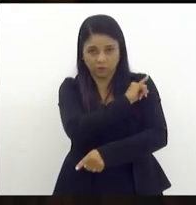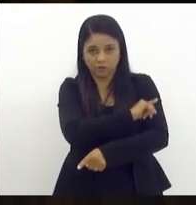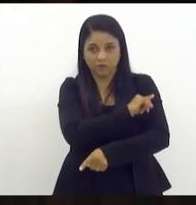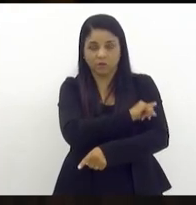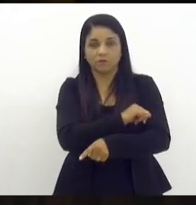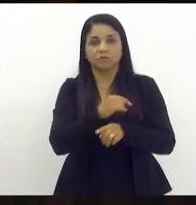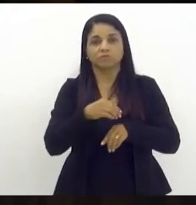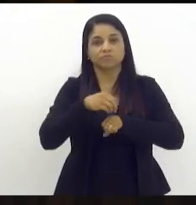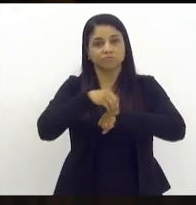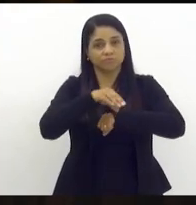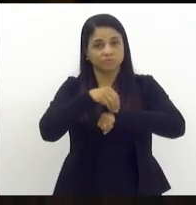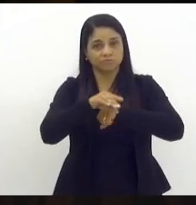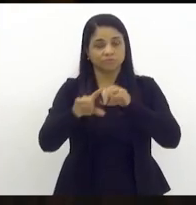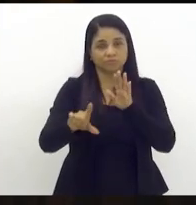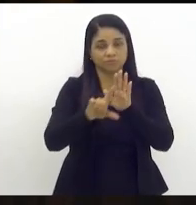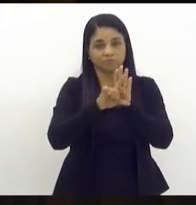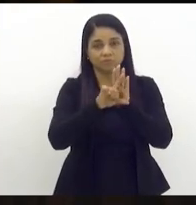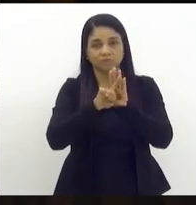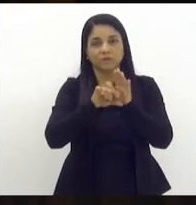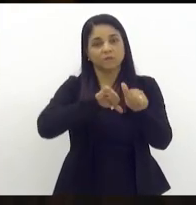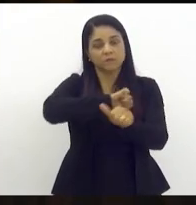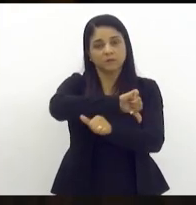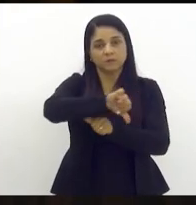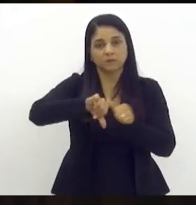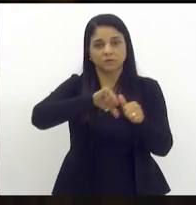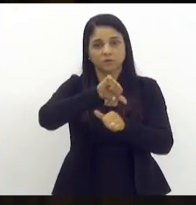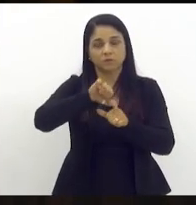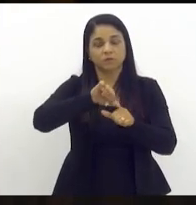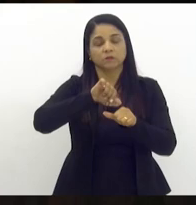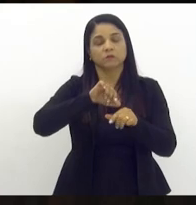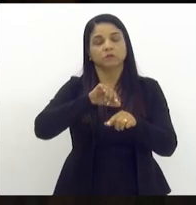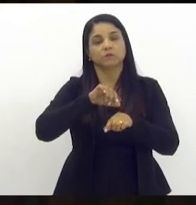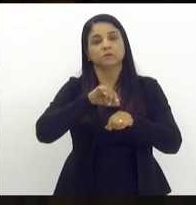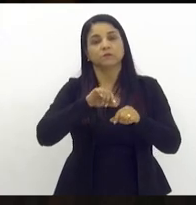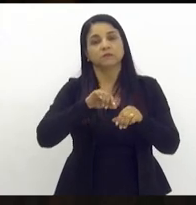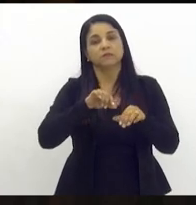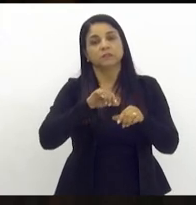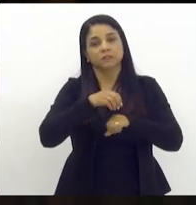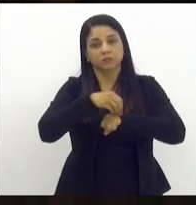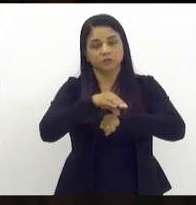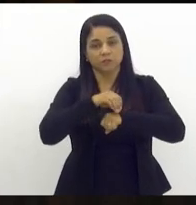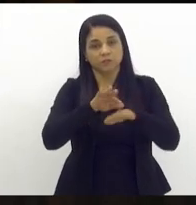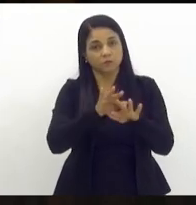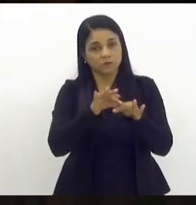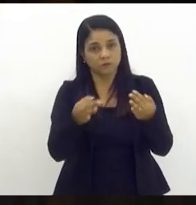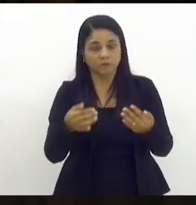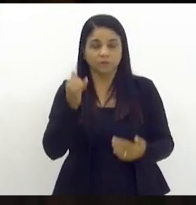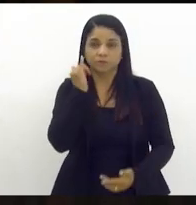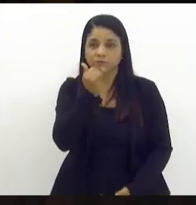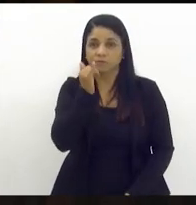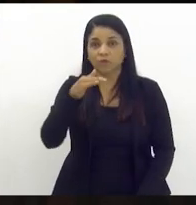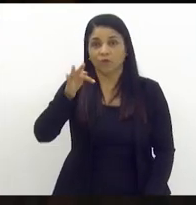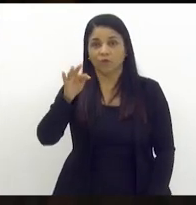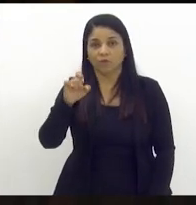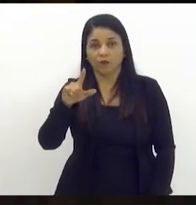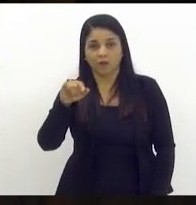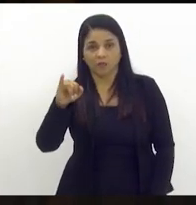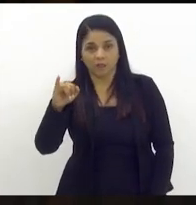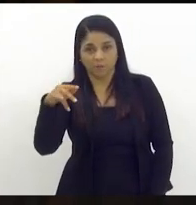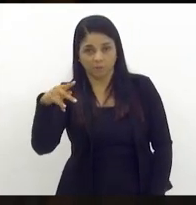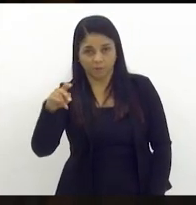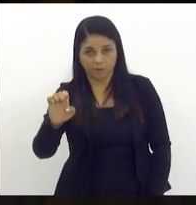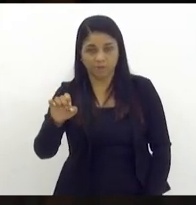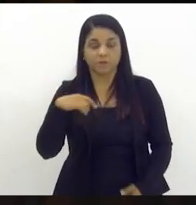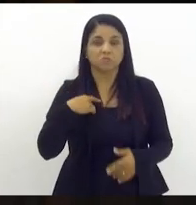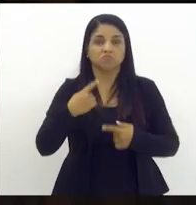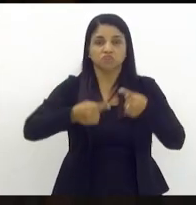de Indicações Legislativas pela Transformação e Indicação Simples. Relator, deputado Felipe Soares. Em discussão,